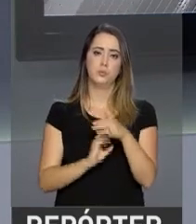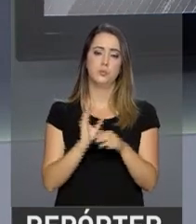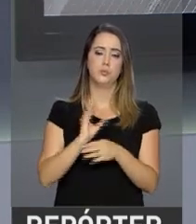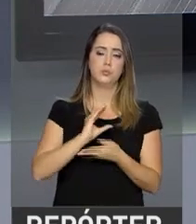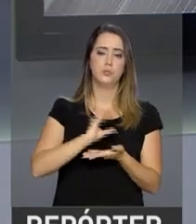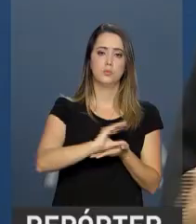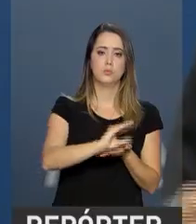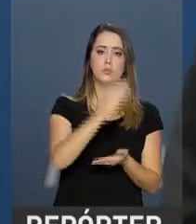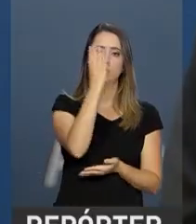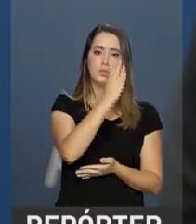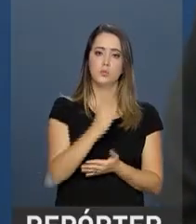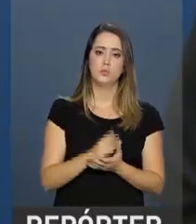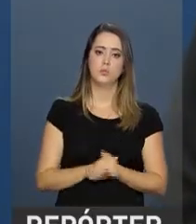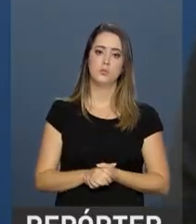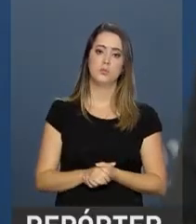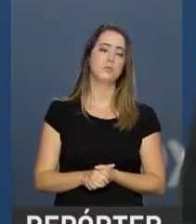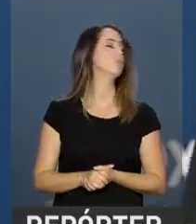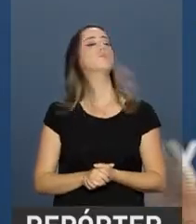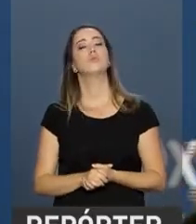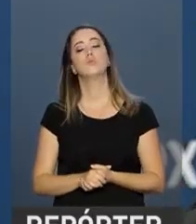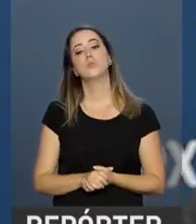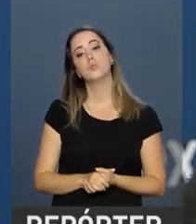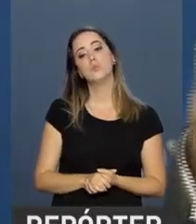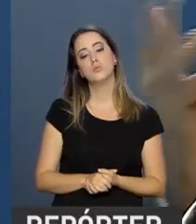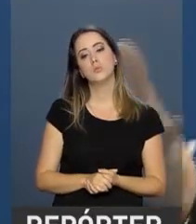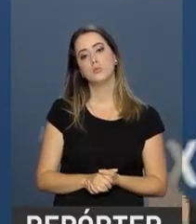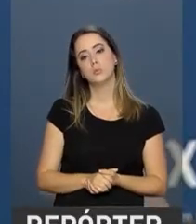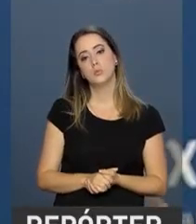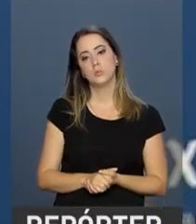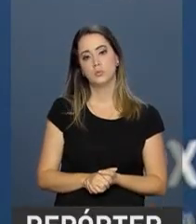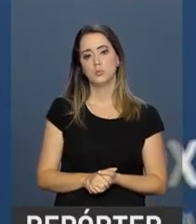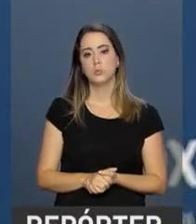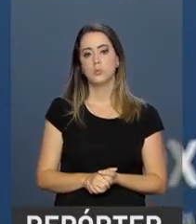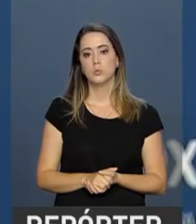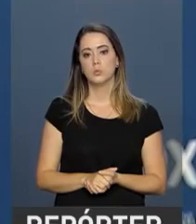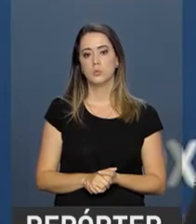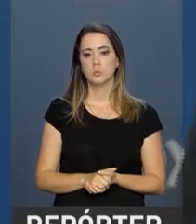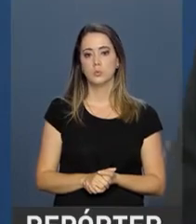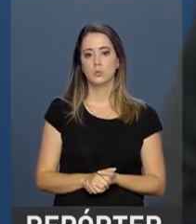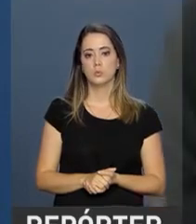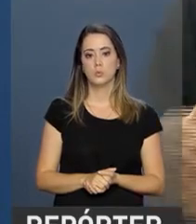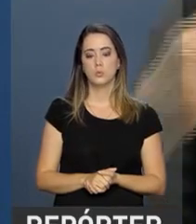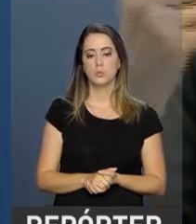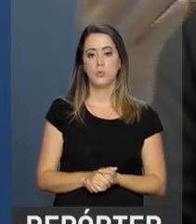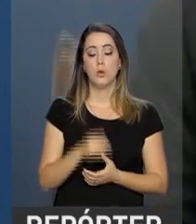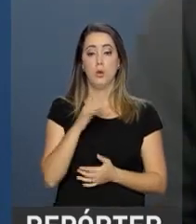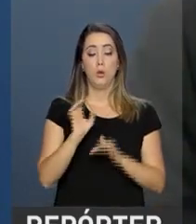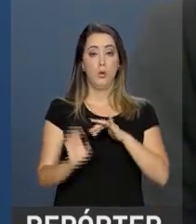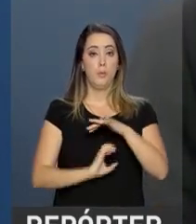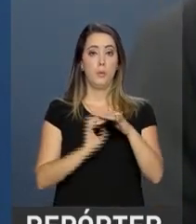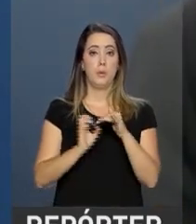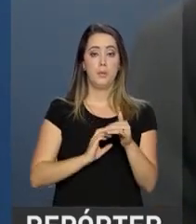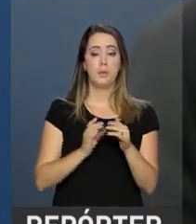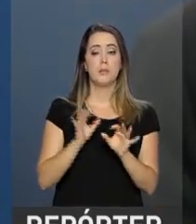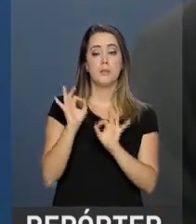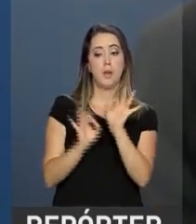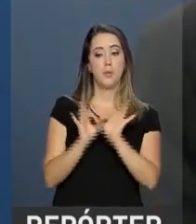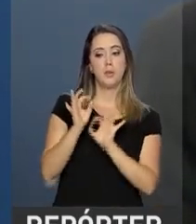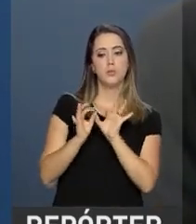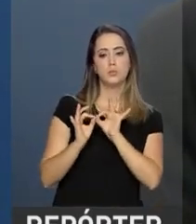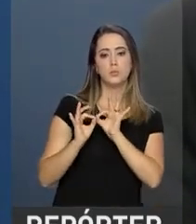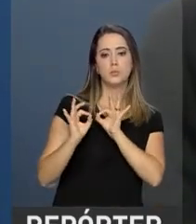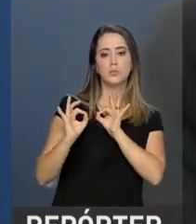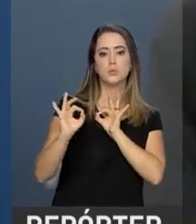país é claro que o empresário como sempre ele faz um planejamento a longo prazo mas ficou